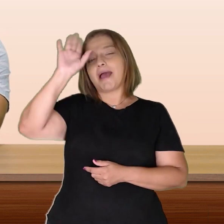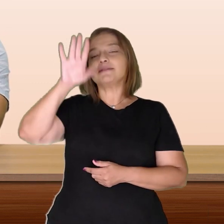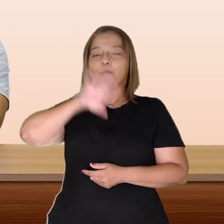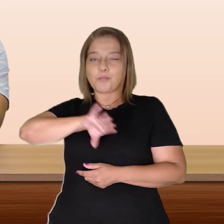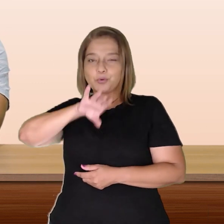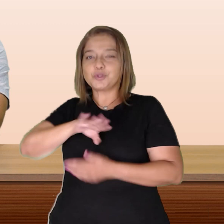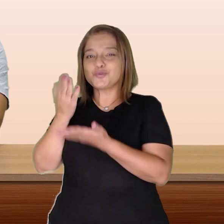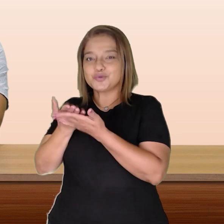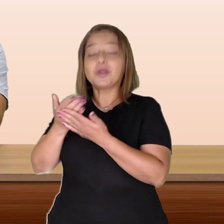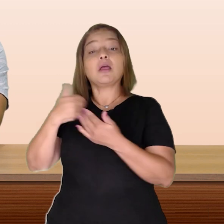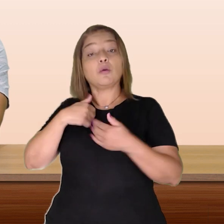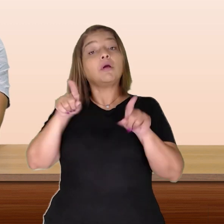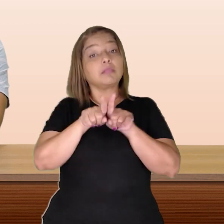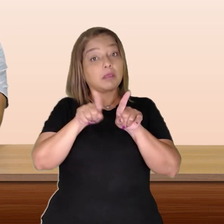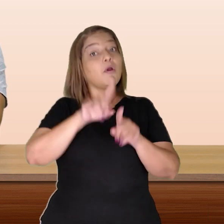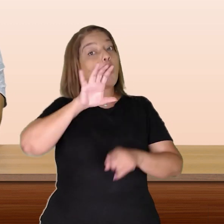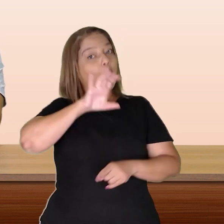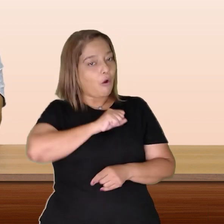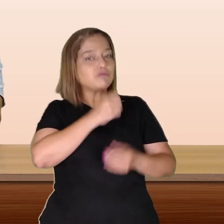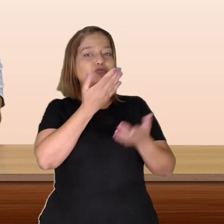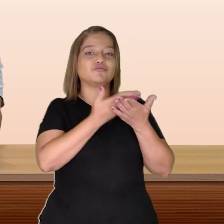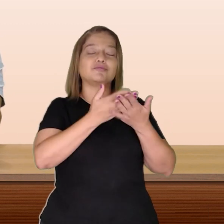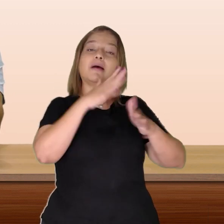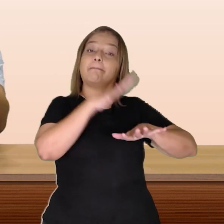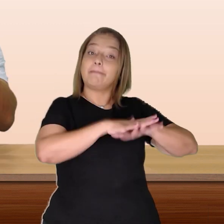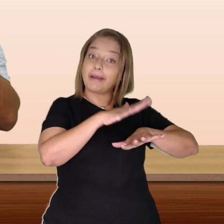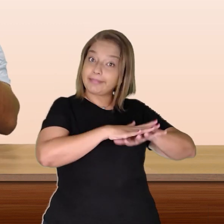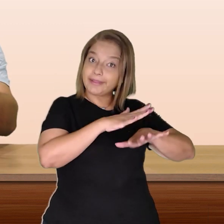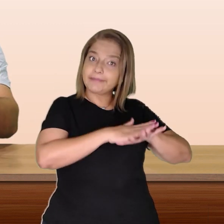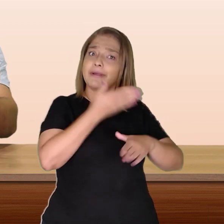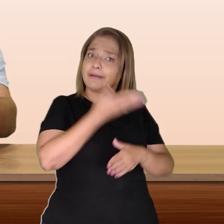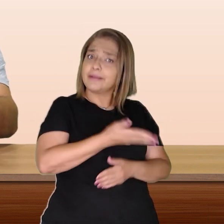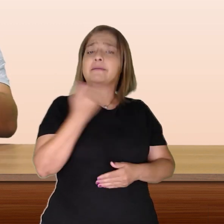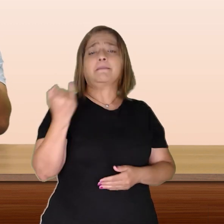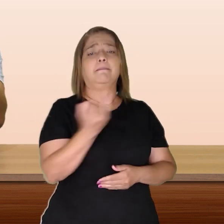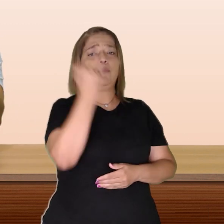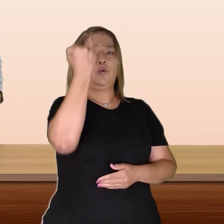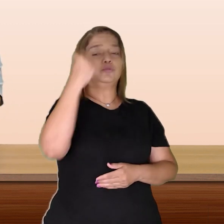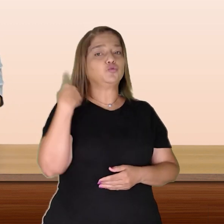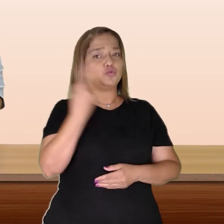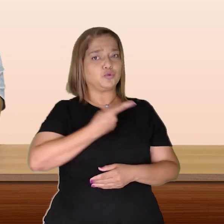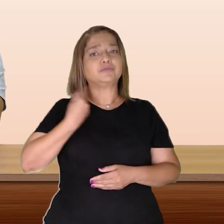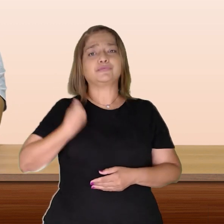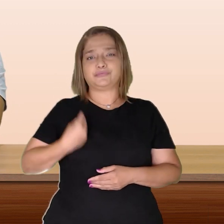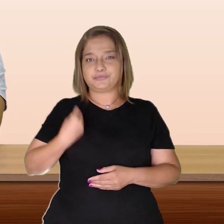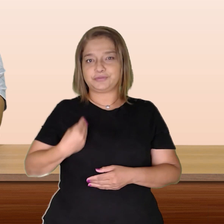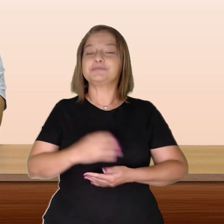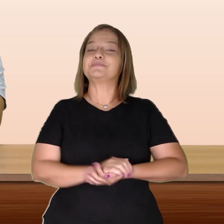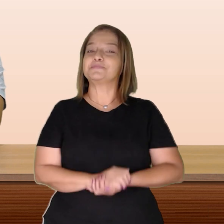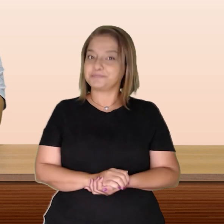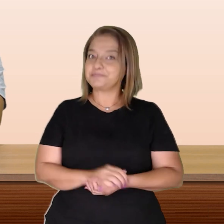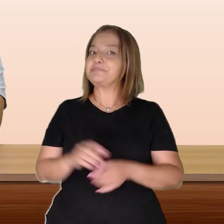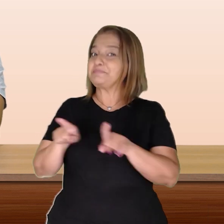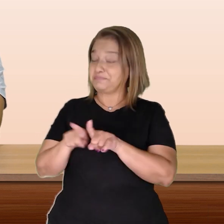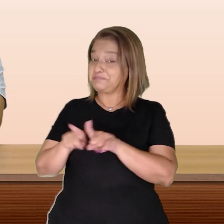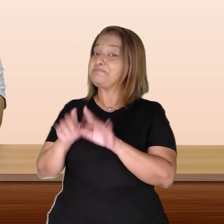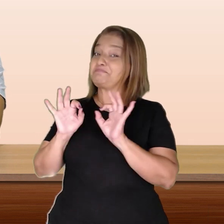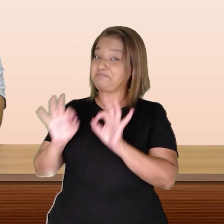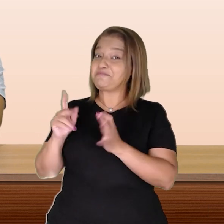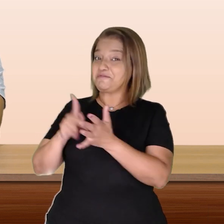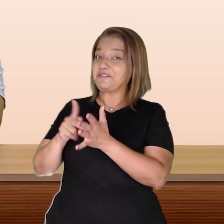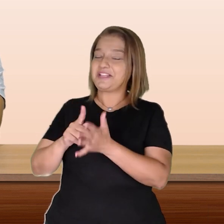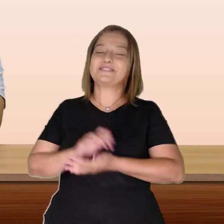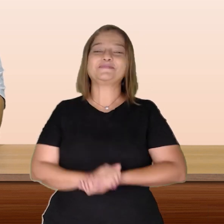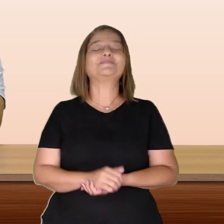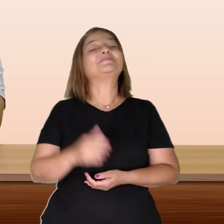portuguesa, também gosto de estudar matemática, que é um componente curricular muito importante para a nossa vida. E como, hein, amigo? E